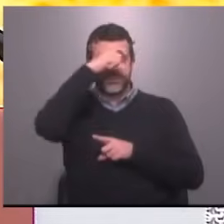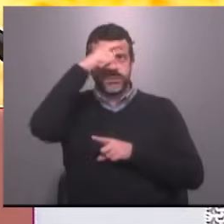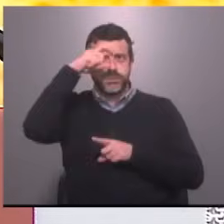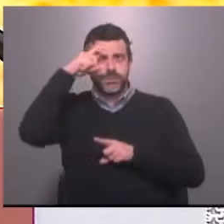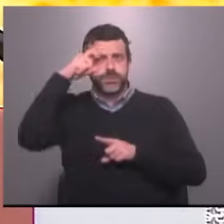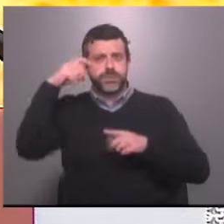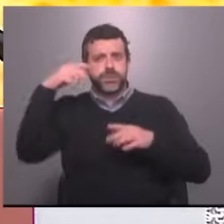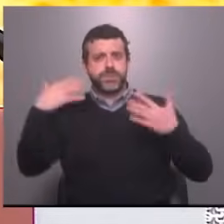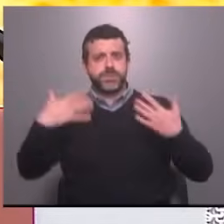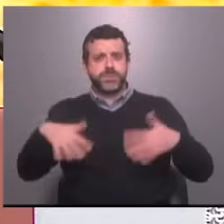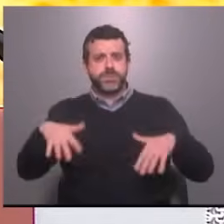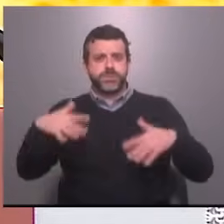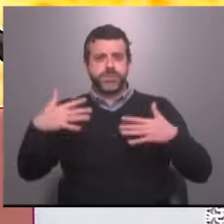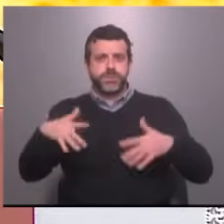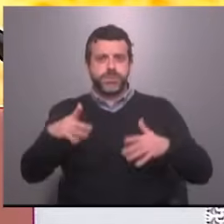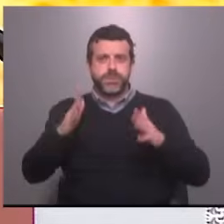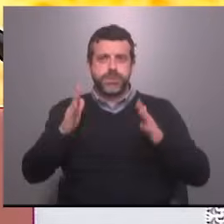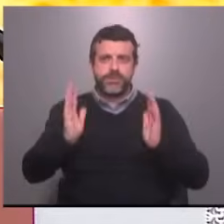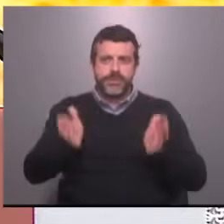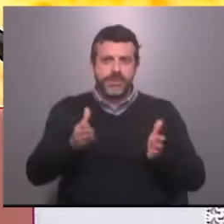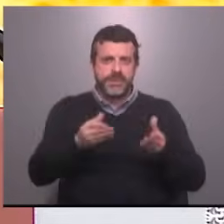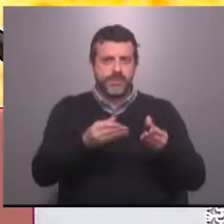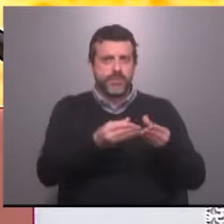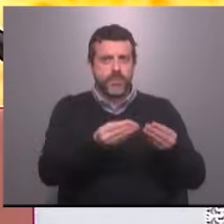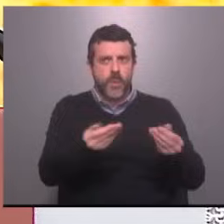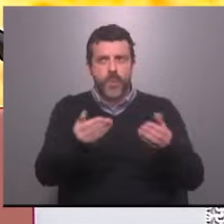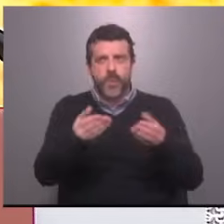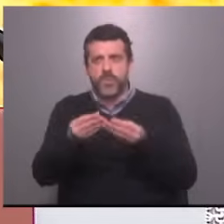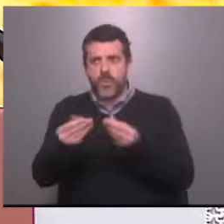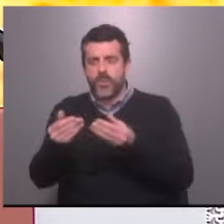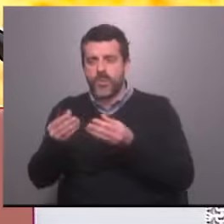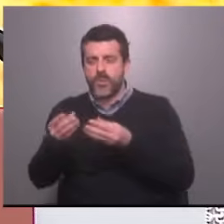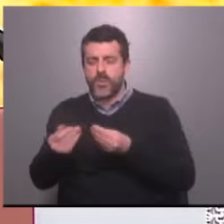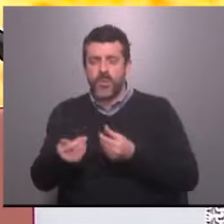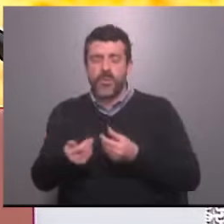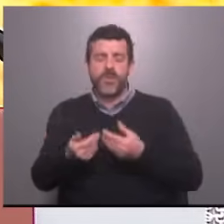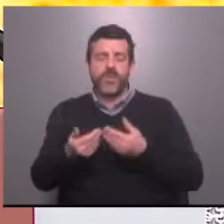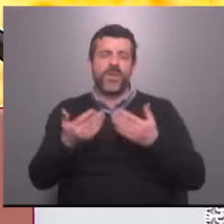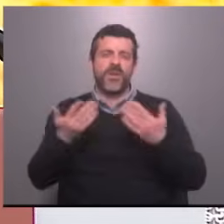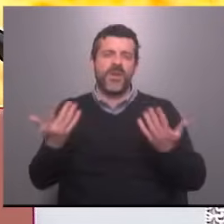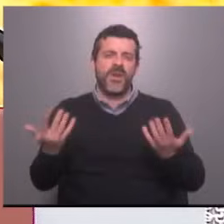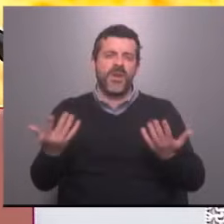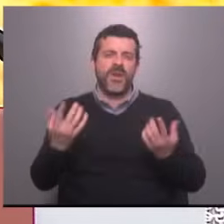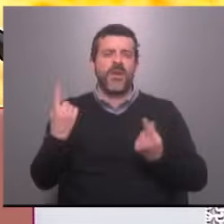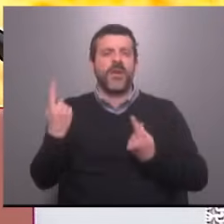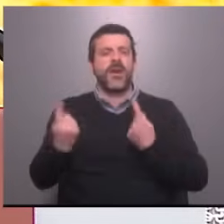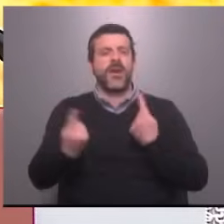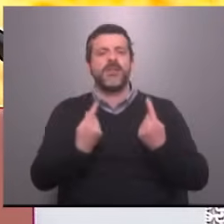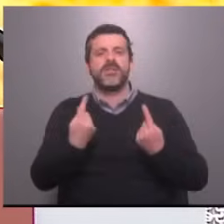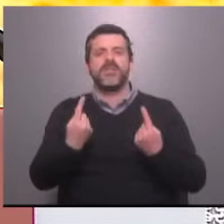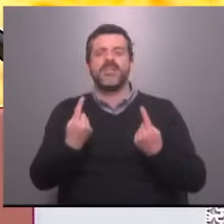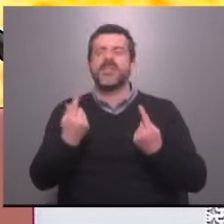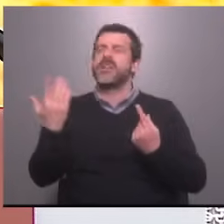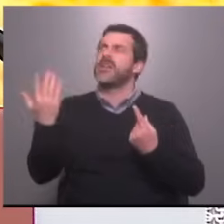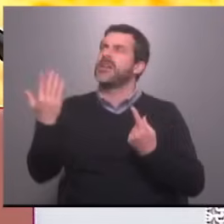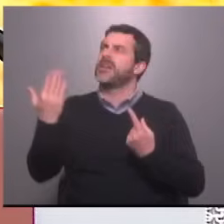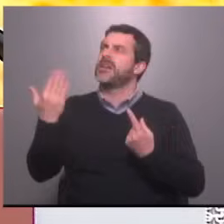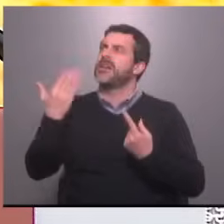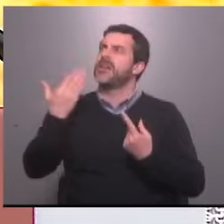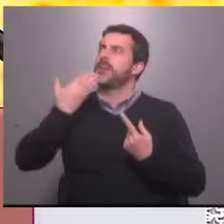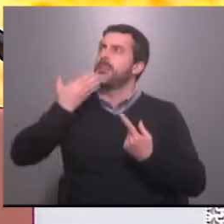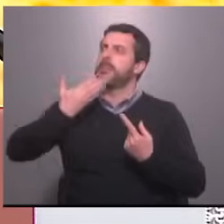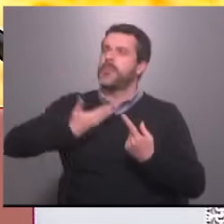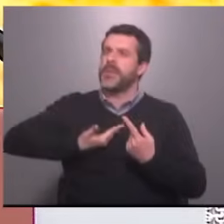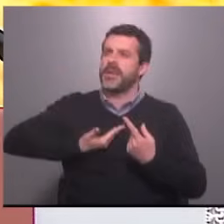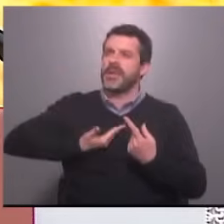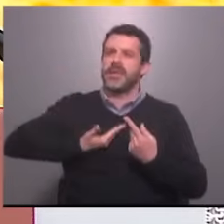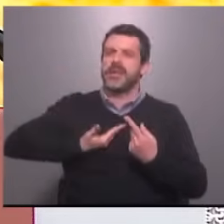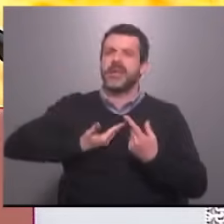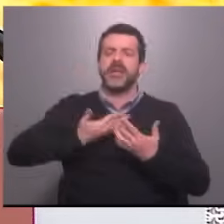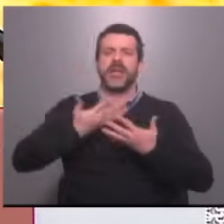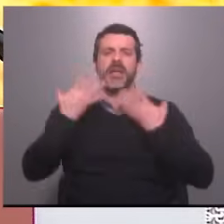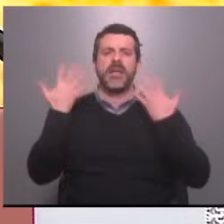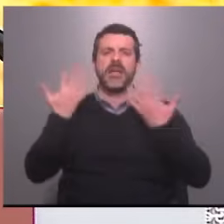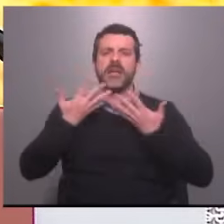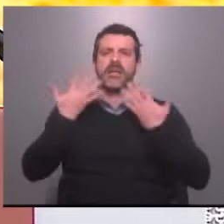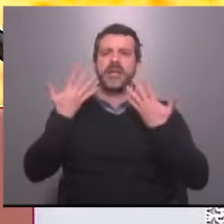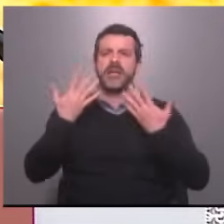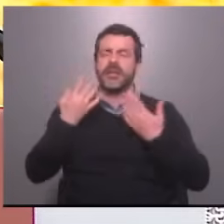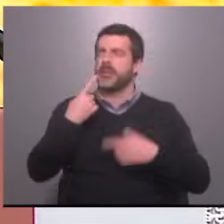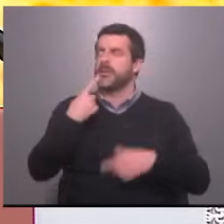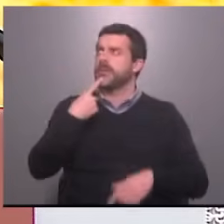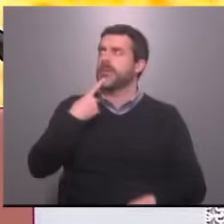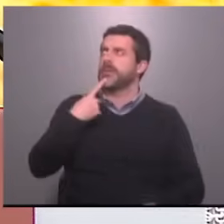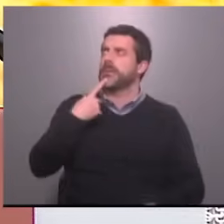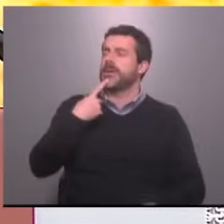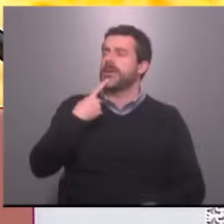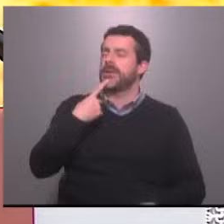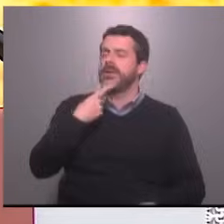nós é das enormes dificuldades que temos de gerir. E parece-nos, por isso, desajustado um convite